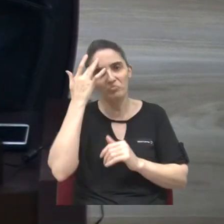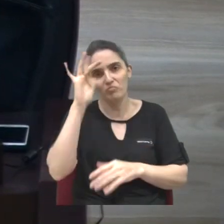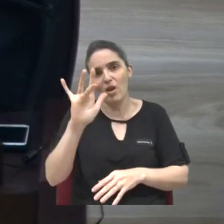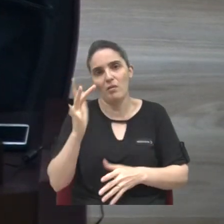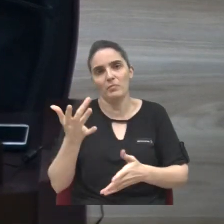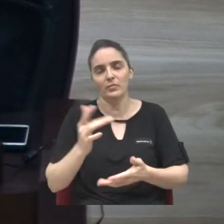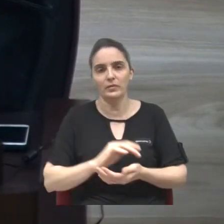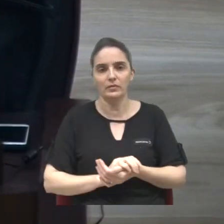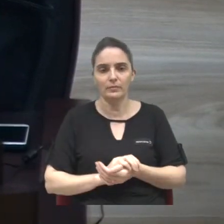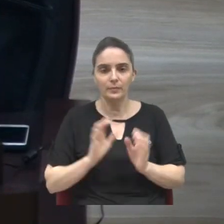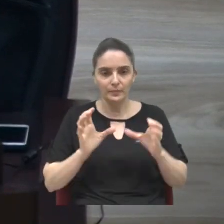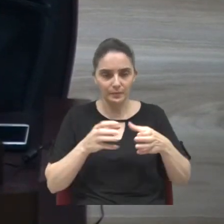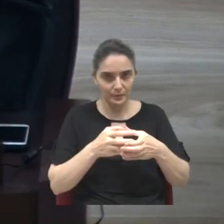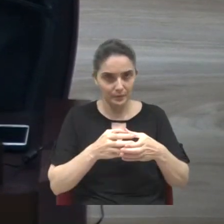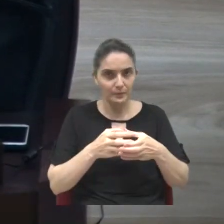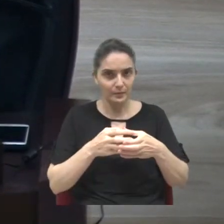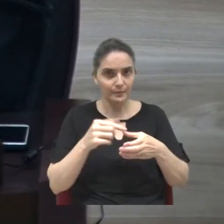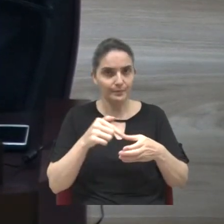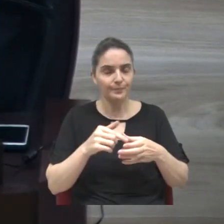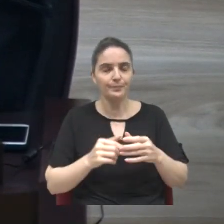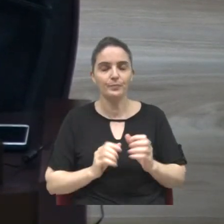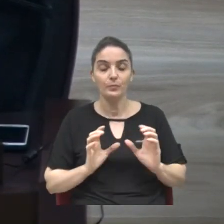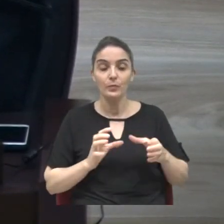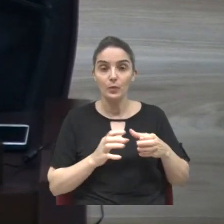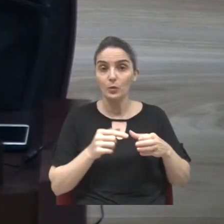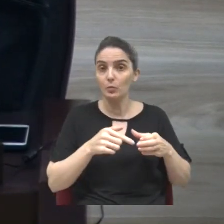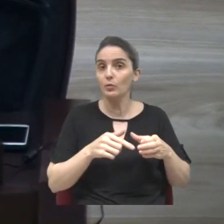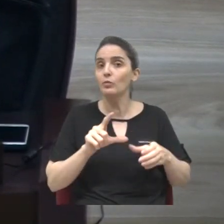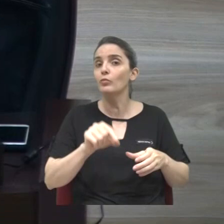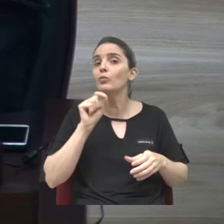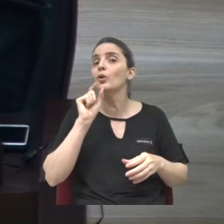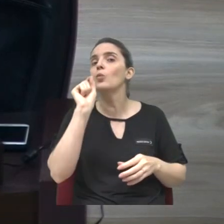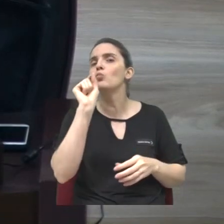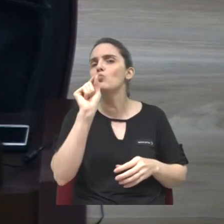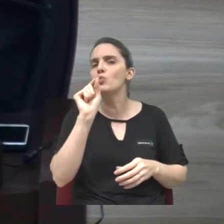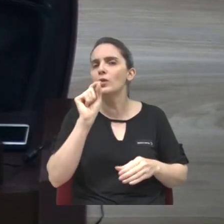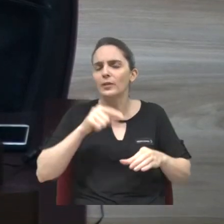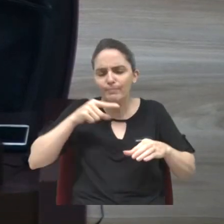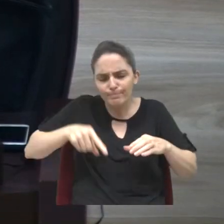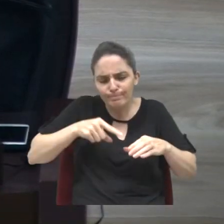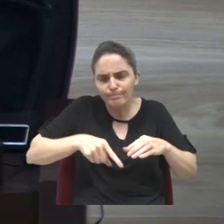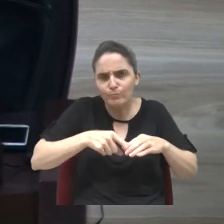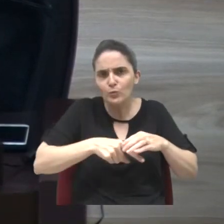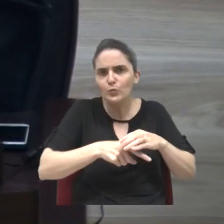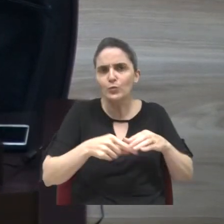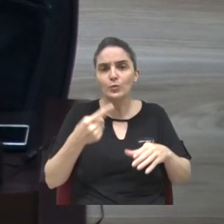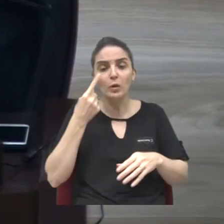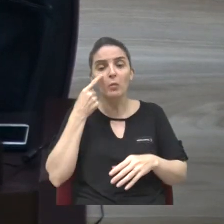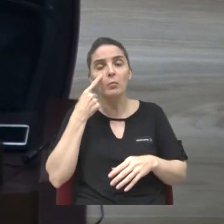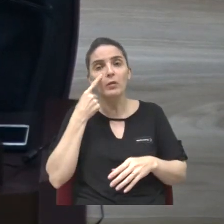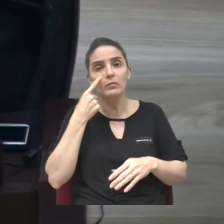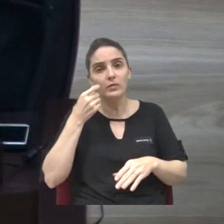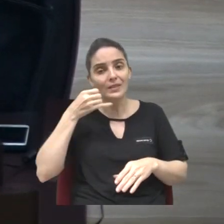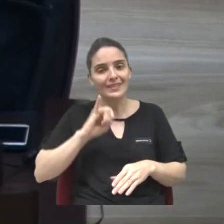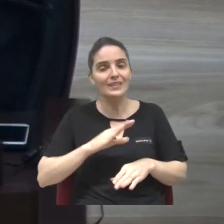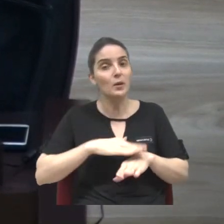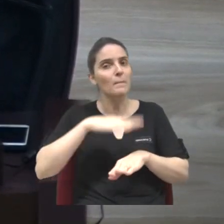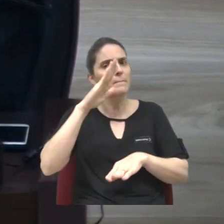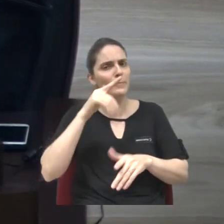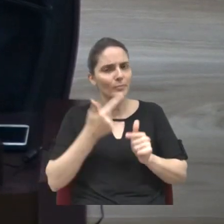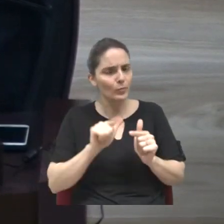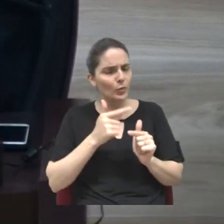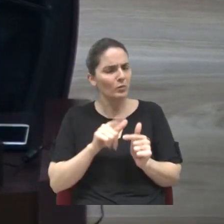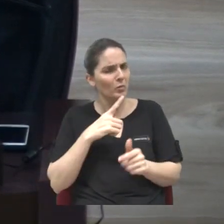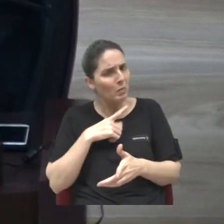Parlamentar de Inquérito, os membros decidiram aprofundar tal análise, visando identificar mais casos em que poderia ter havido